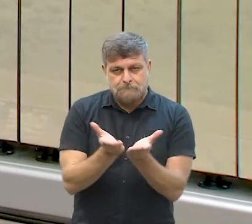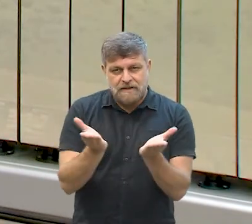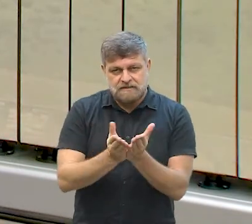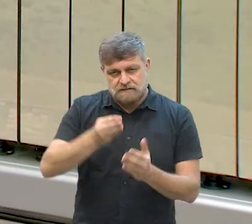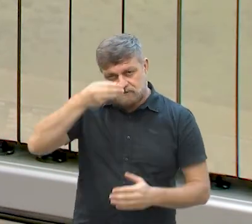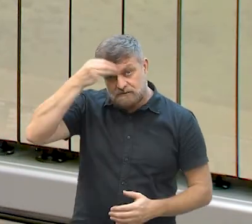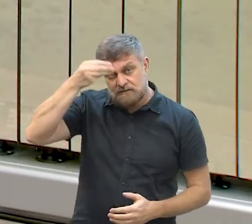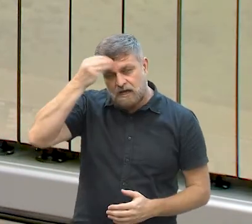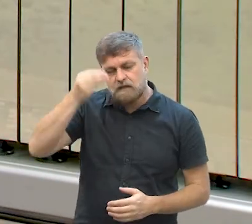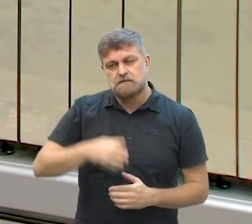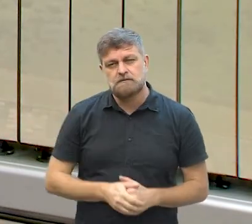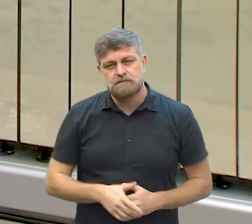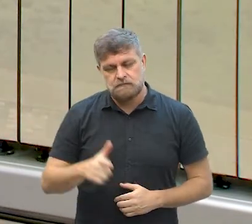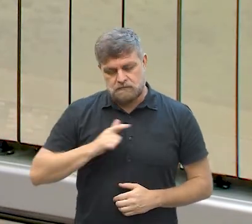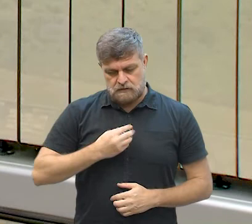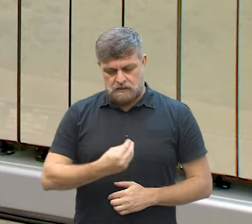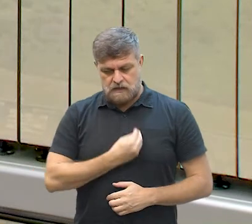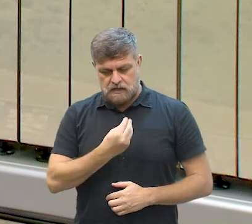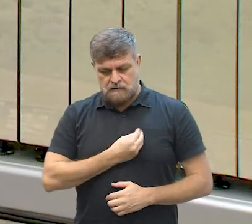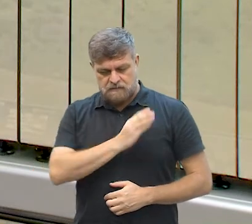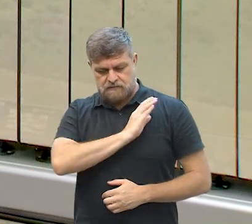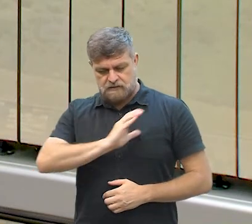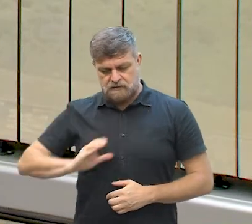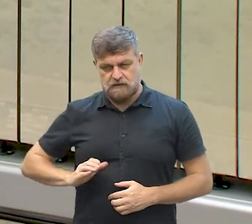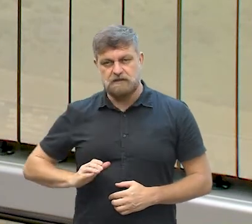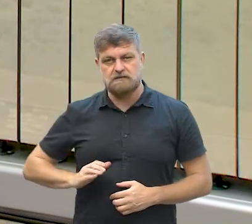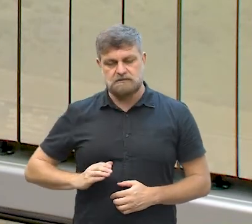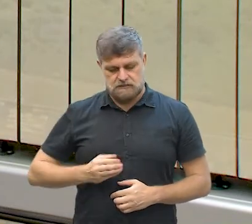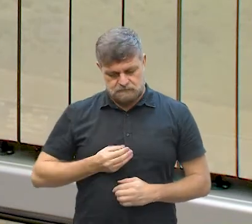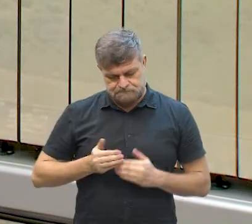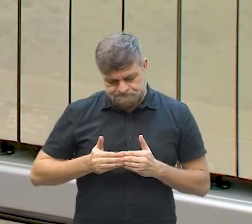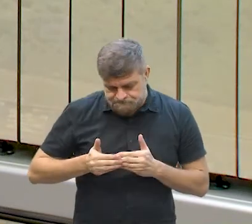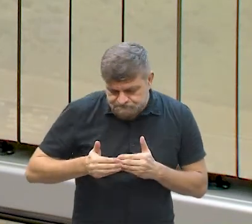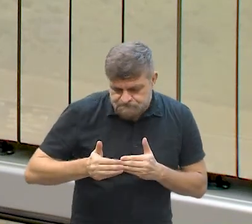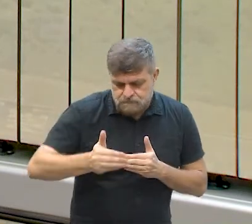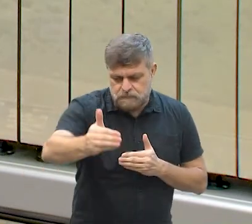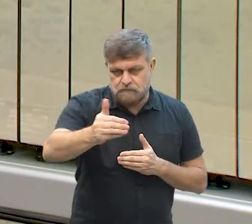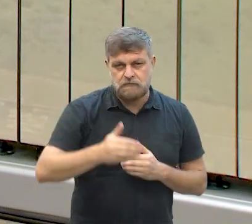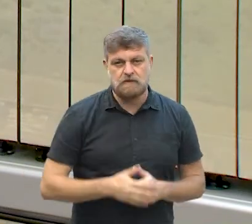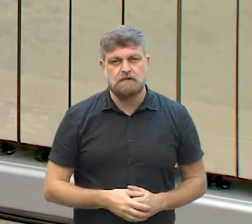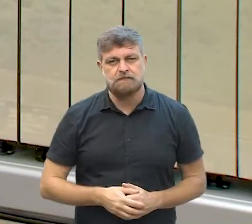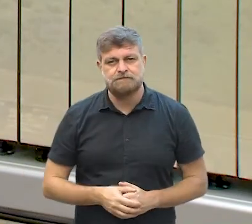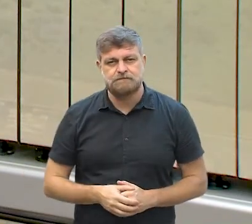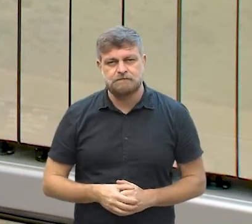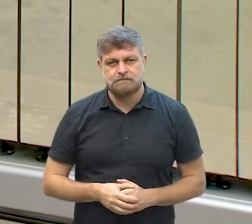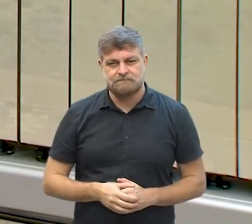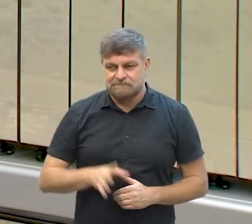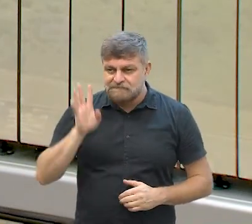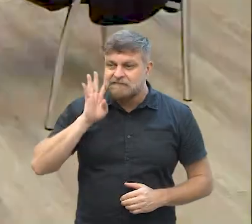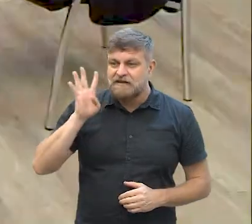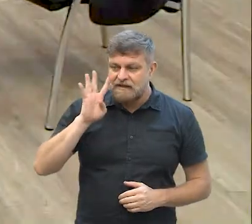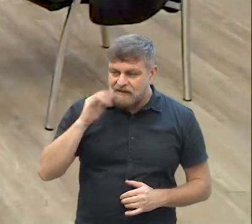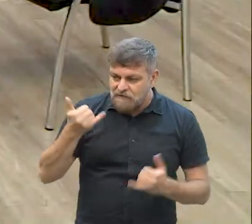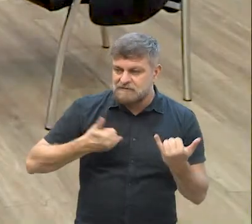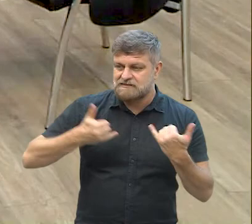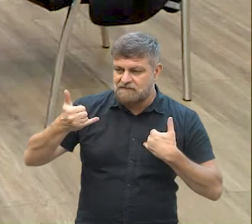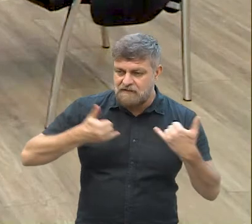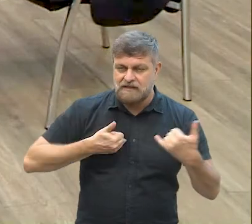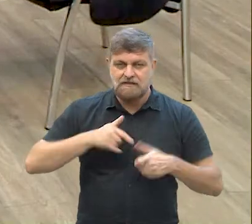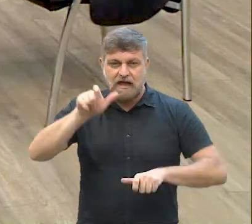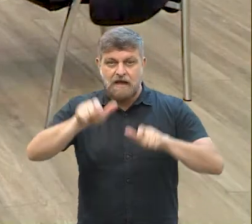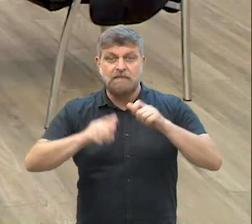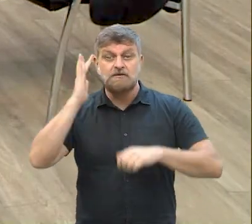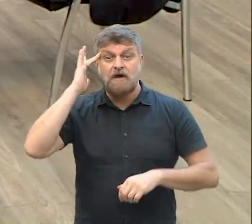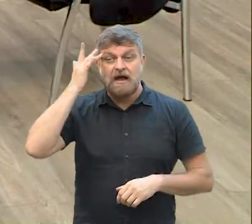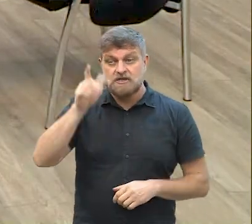igreja evangélica, né, e começar aí a minha vida, né, cristã, que eu posso dizer que é isso que eu sigo hoje. É bacana isso que você